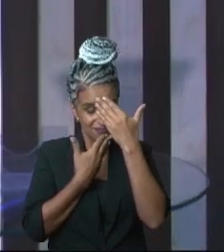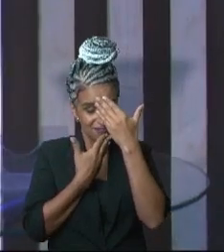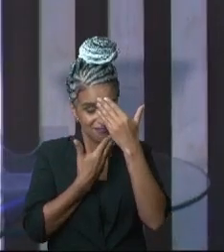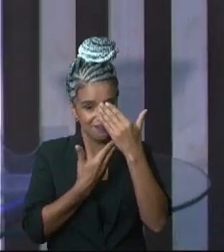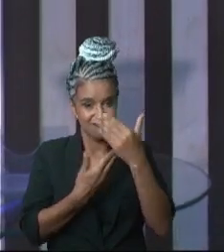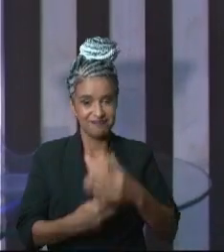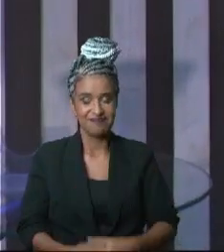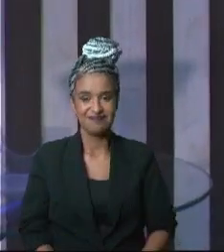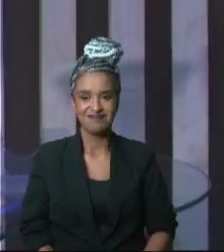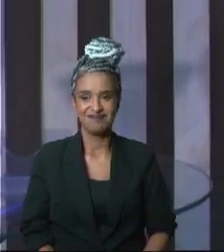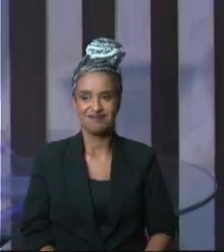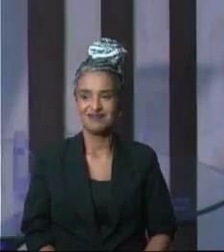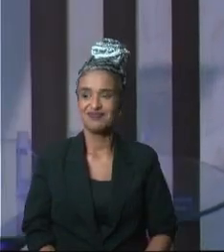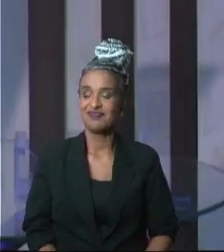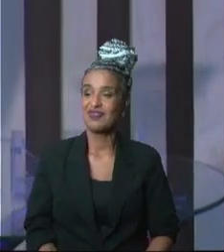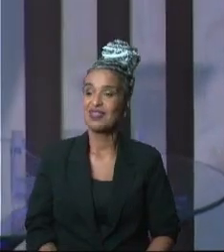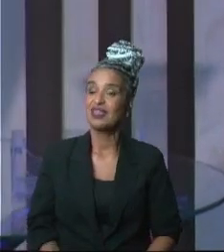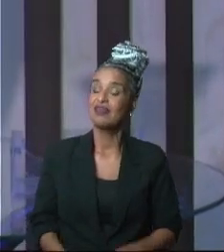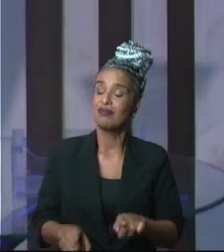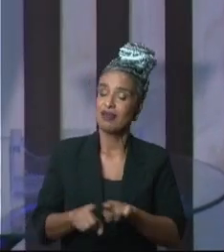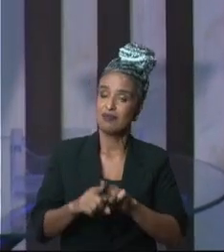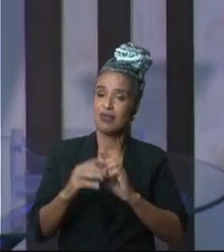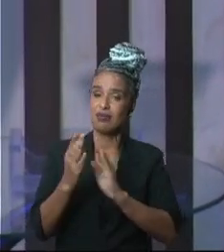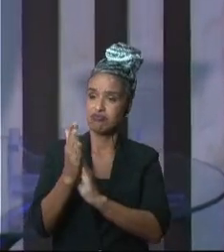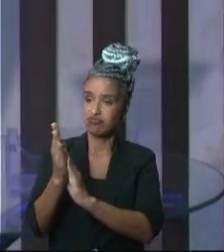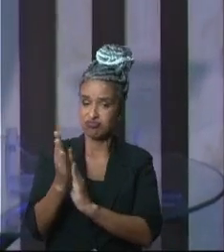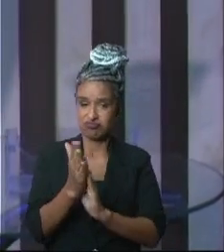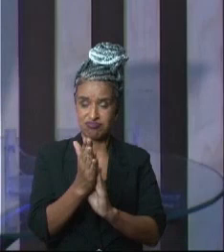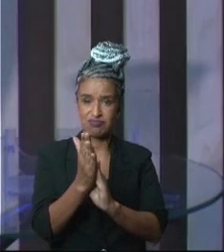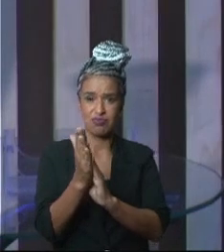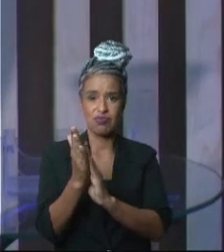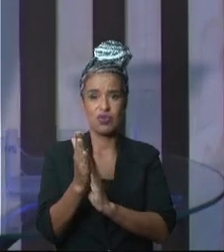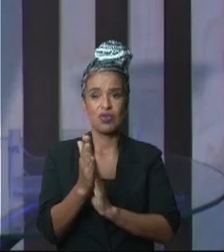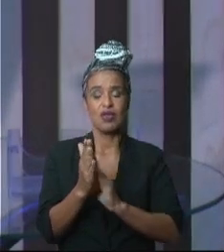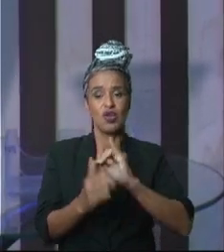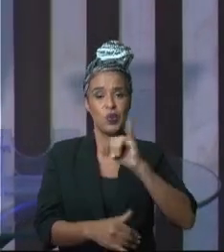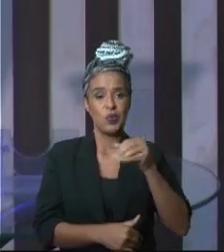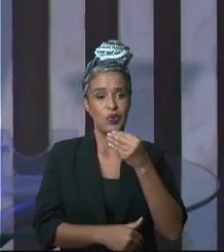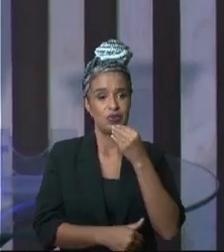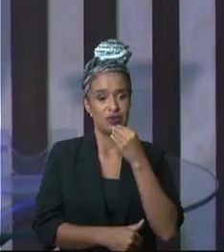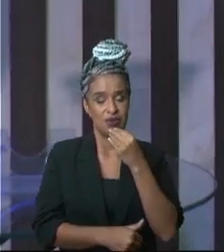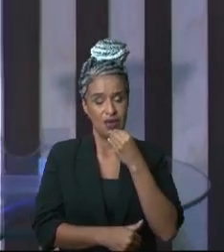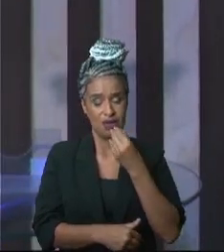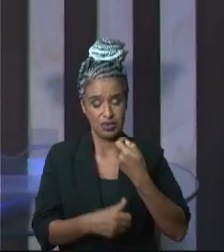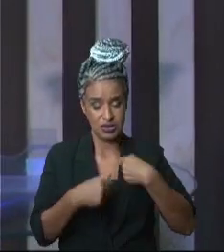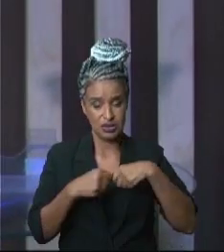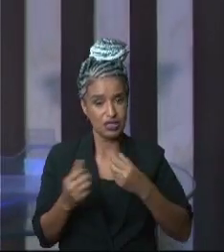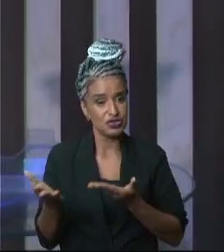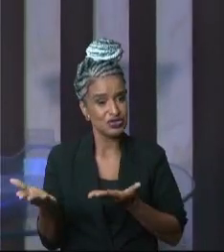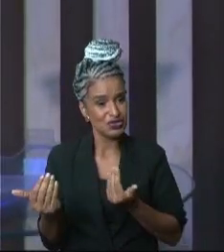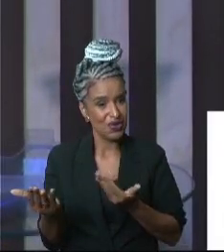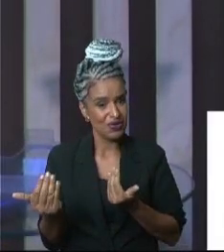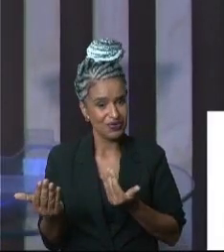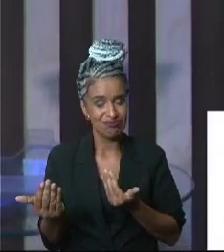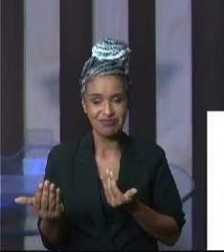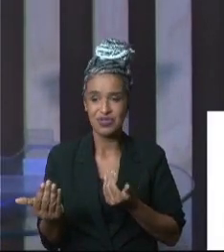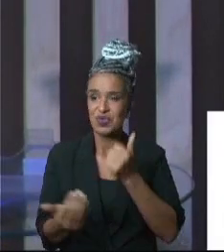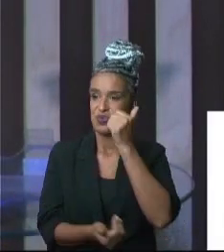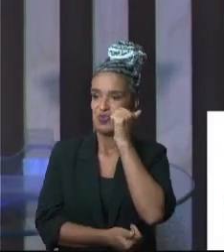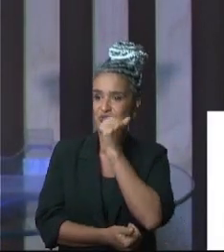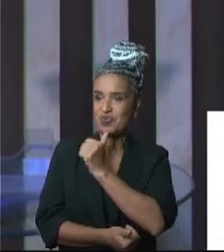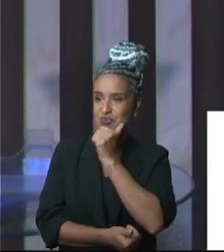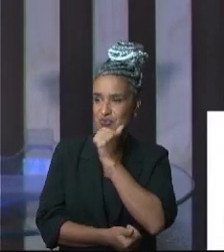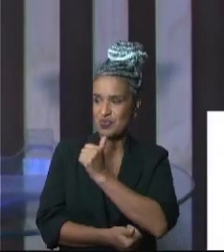E, ao agradecer, quero também parabenizar por essa oportunidade que vocês estão dando a jovens